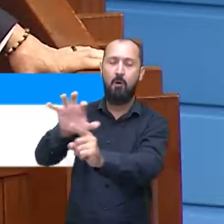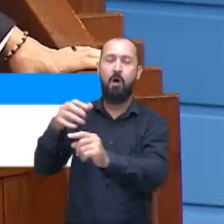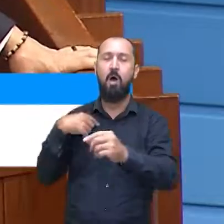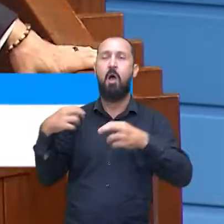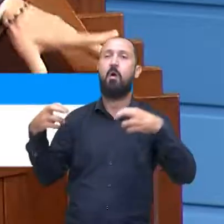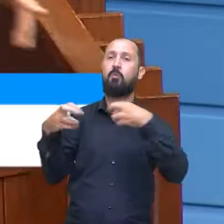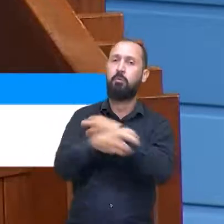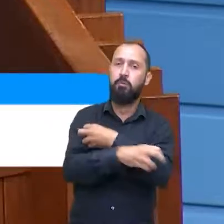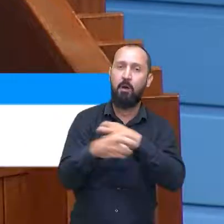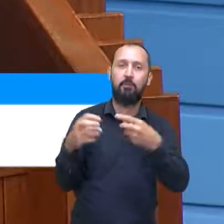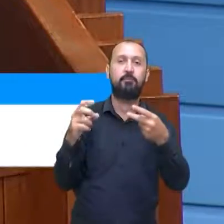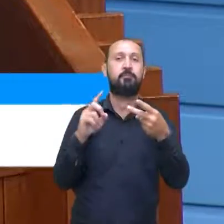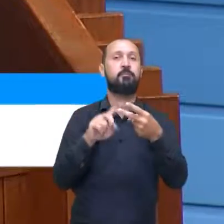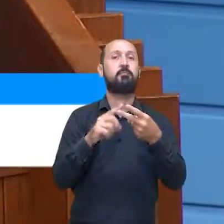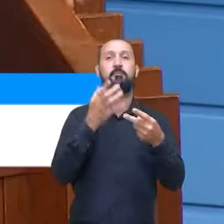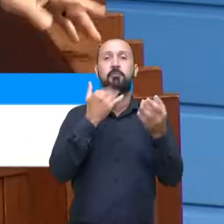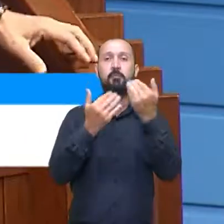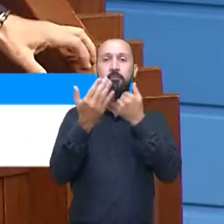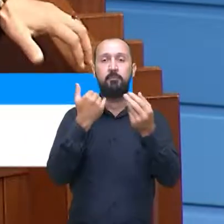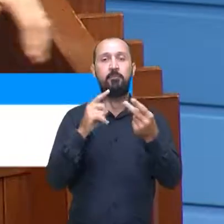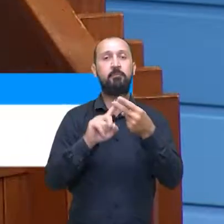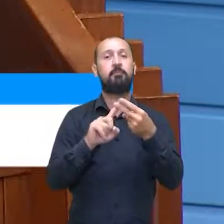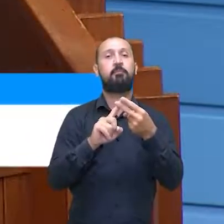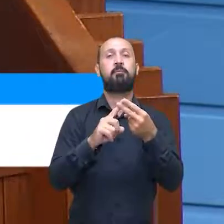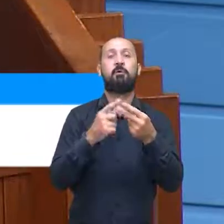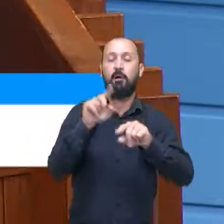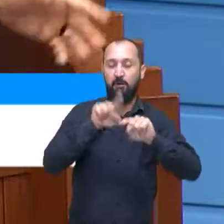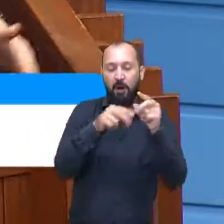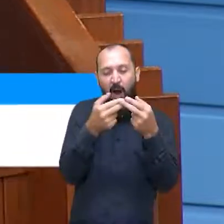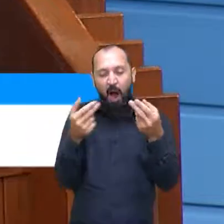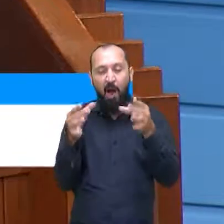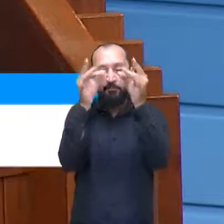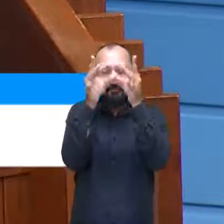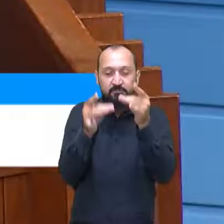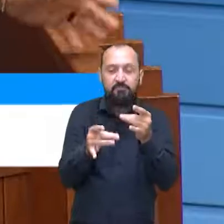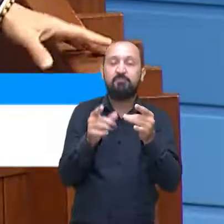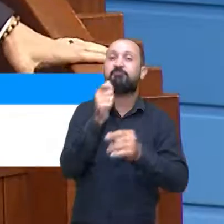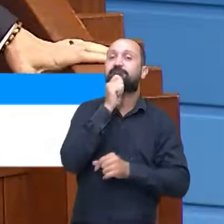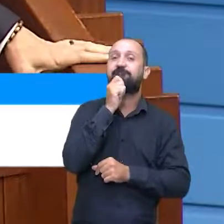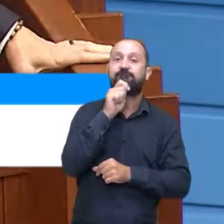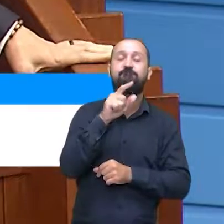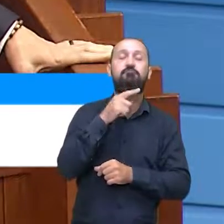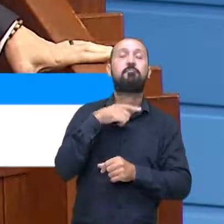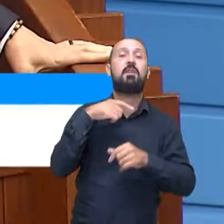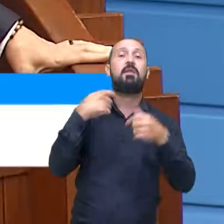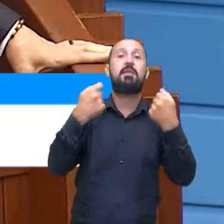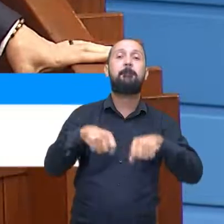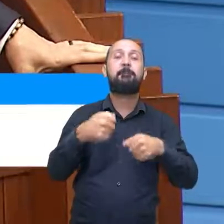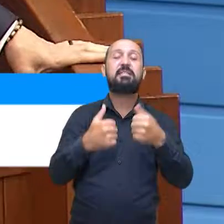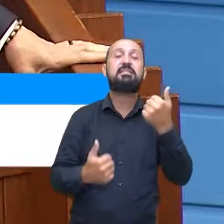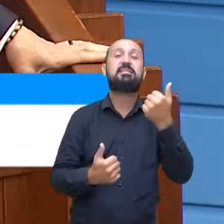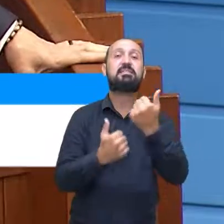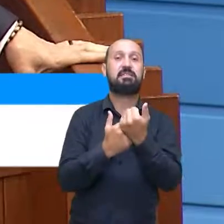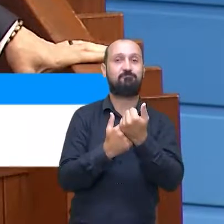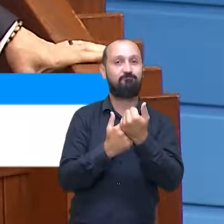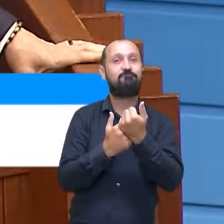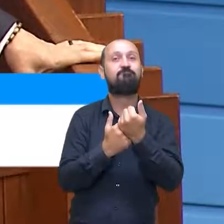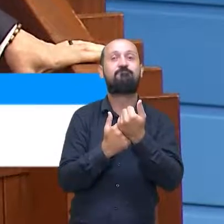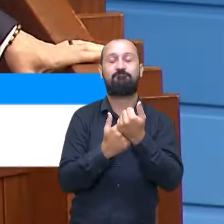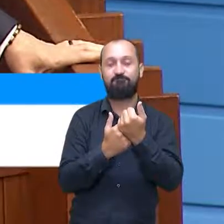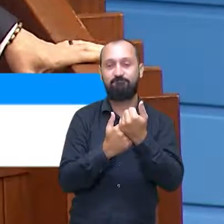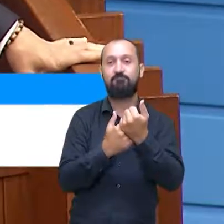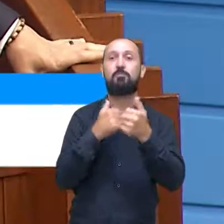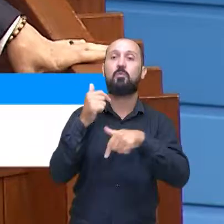a do transporte de alimentos, de insumos, que ainda é muito dependente